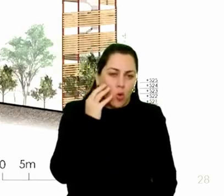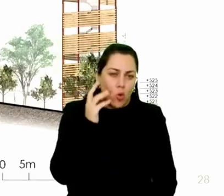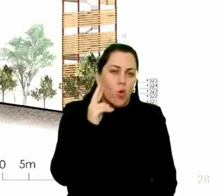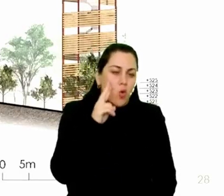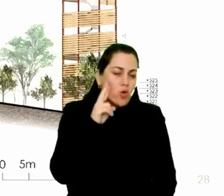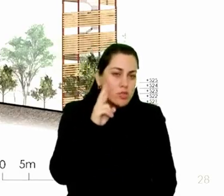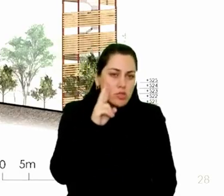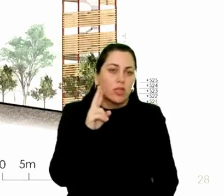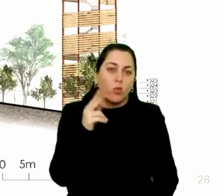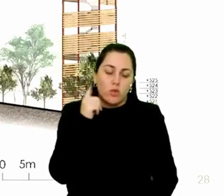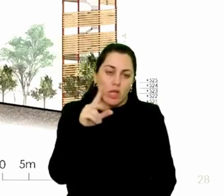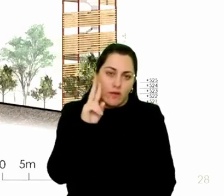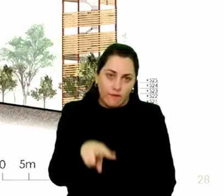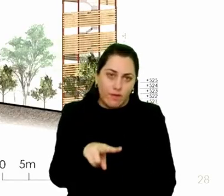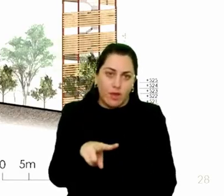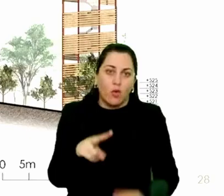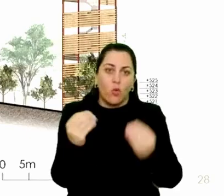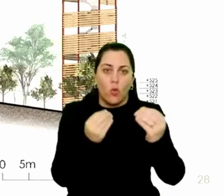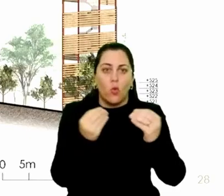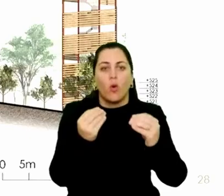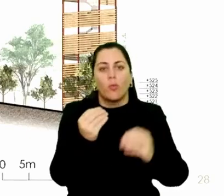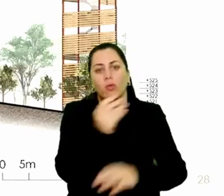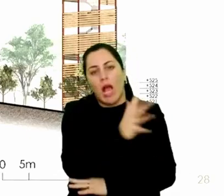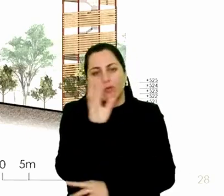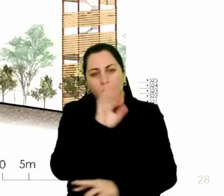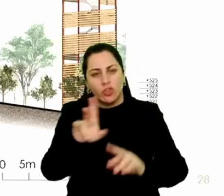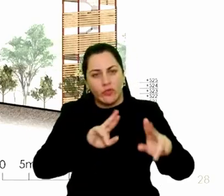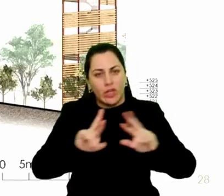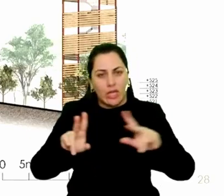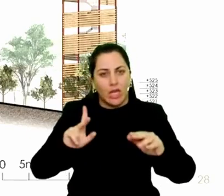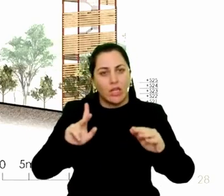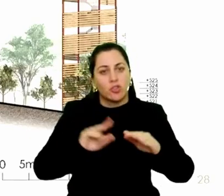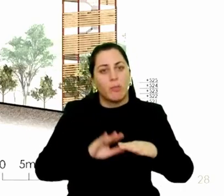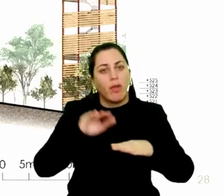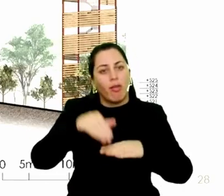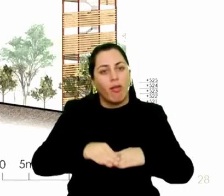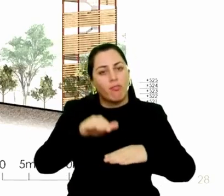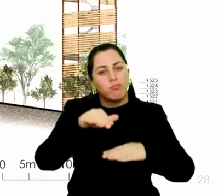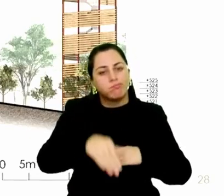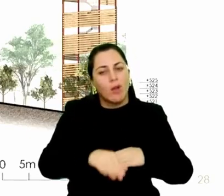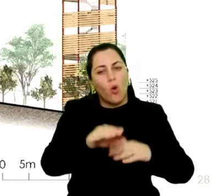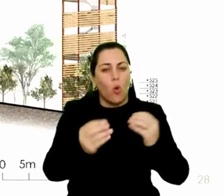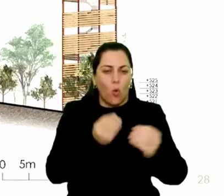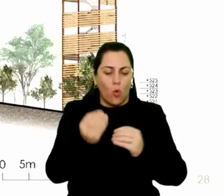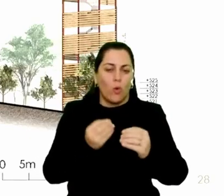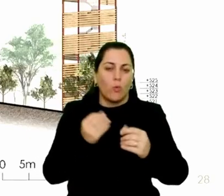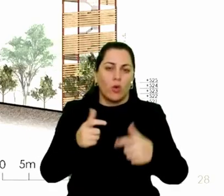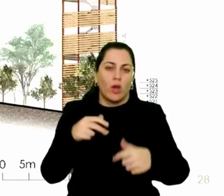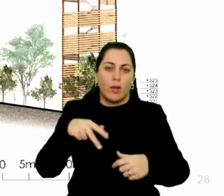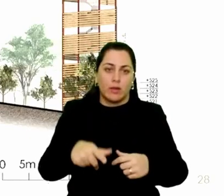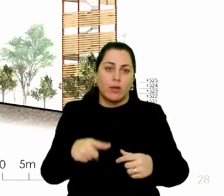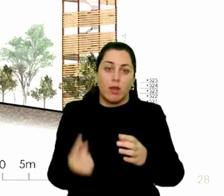Aqui é o corte, então, vocês podem ver essa hierarquia da vegetação, esse desnível, como ele é vencido. Ali à direita,